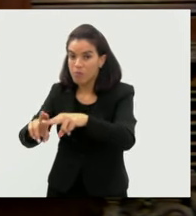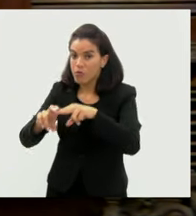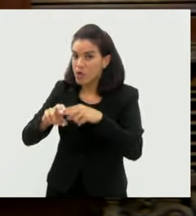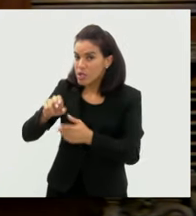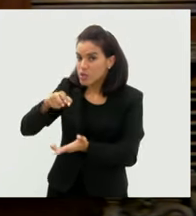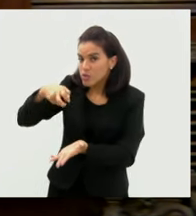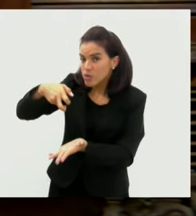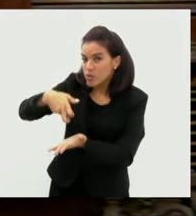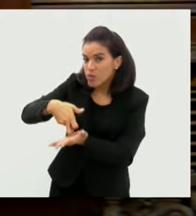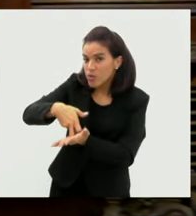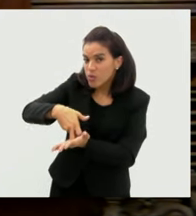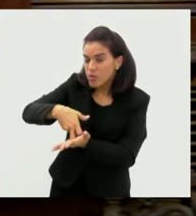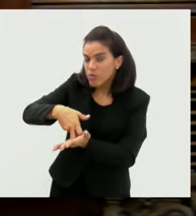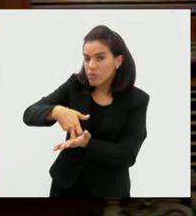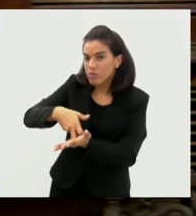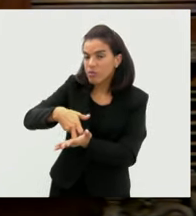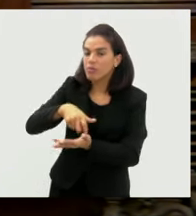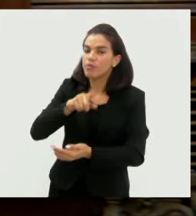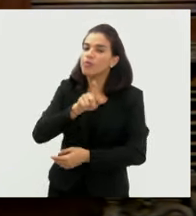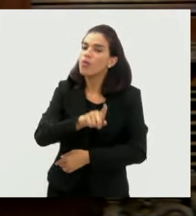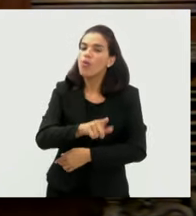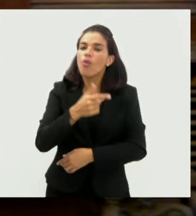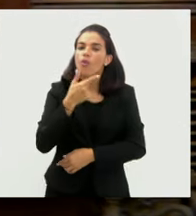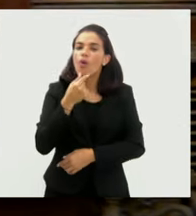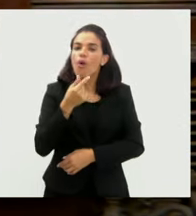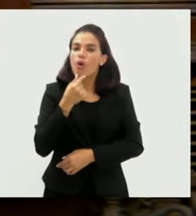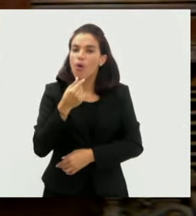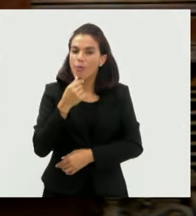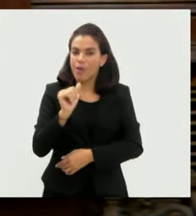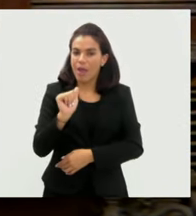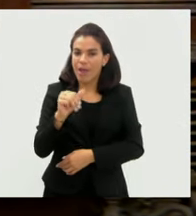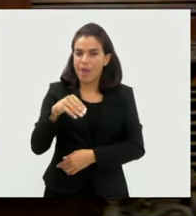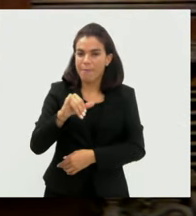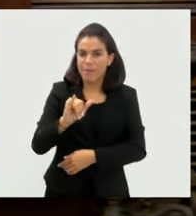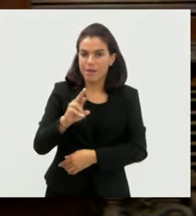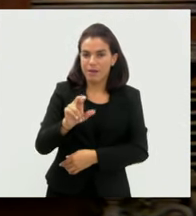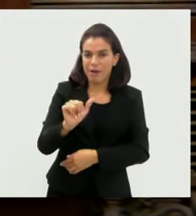punida, diz o senhor Amirati.